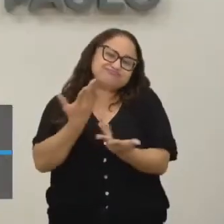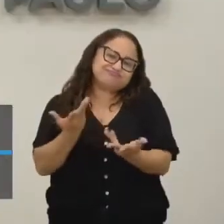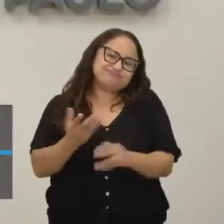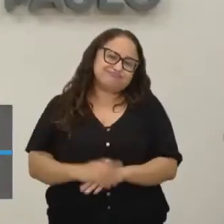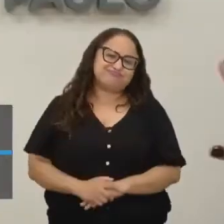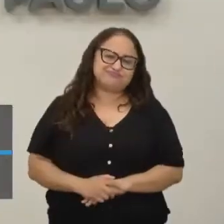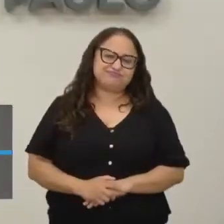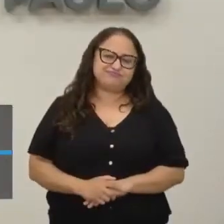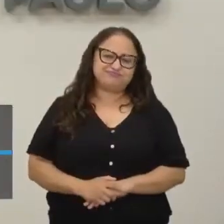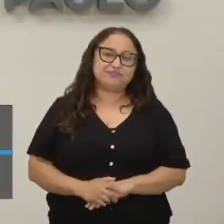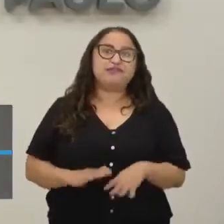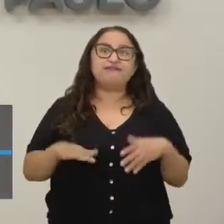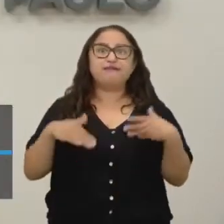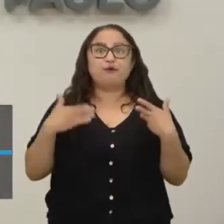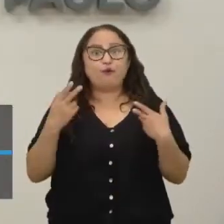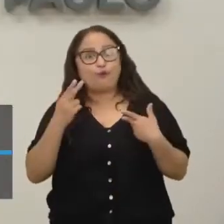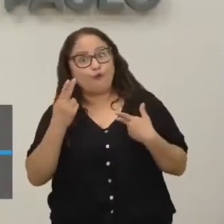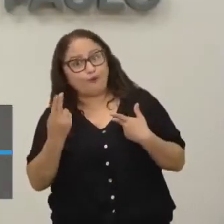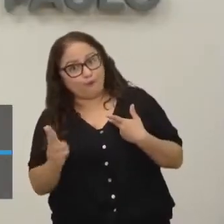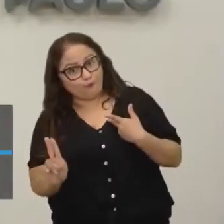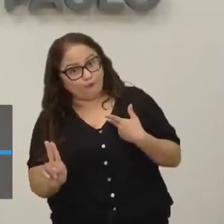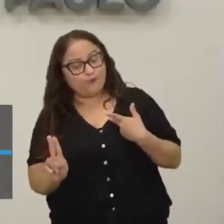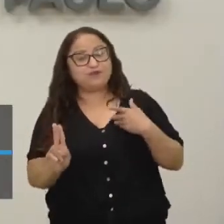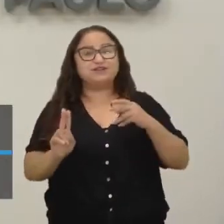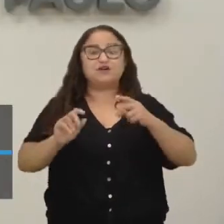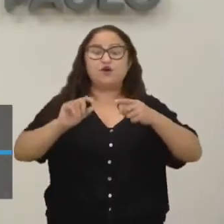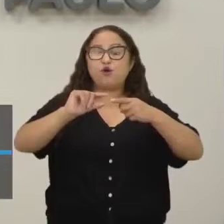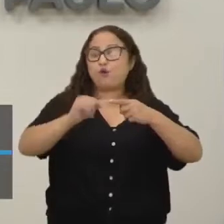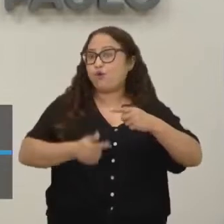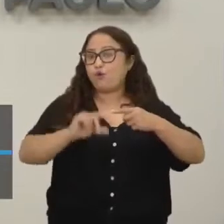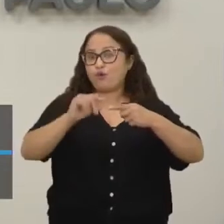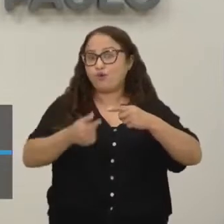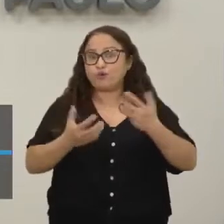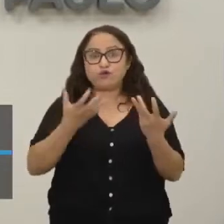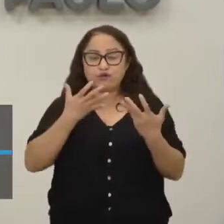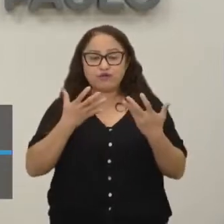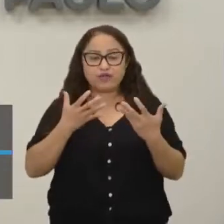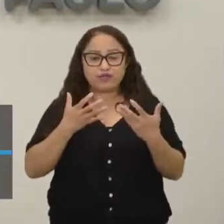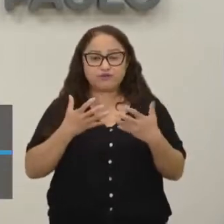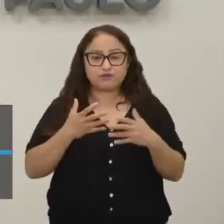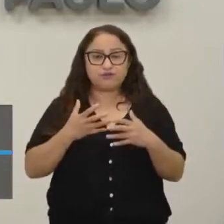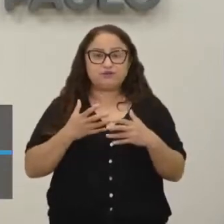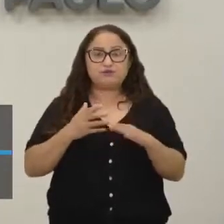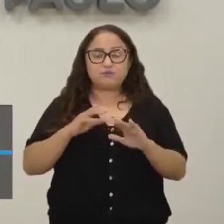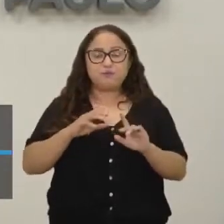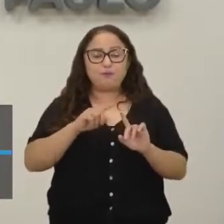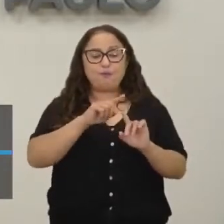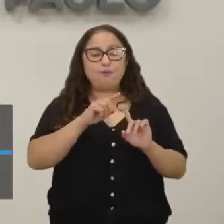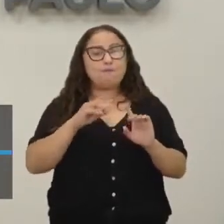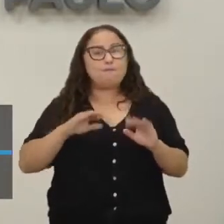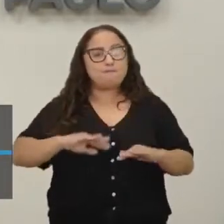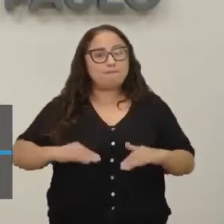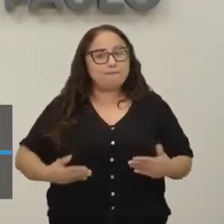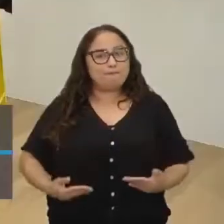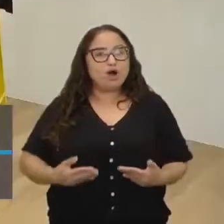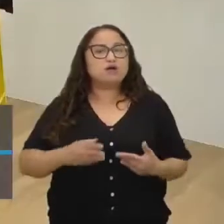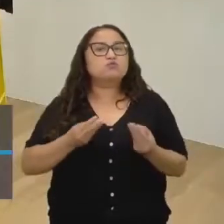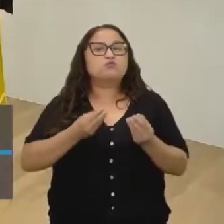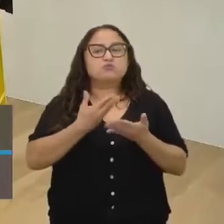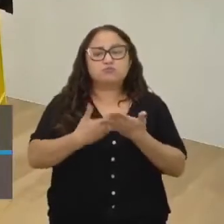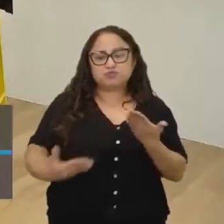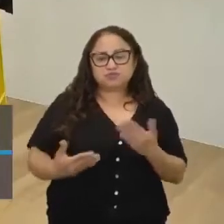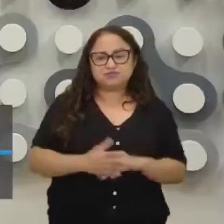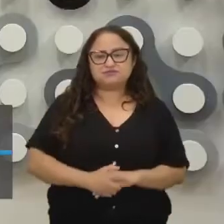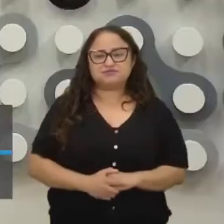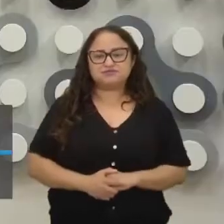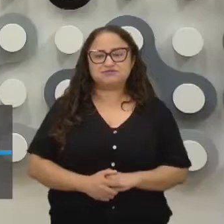Google, né? Dá um Google. Eu quero perder a barriga. Aí vai lá e coloca como perder a barriga. Aí tá lá, o exercício é esse. Aí o cara vai fazer. Nós